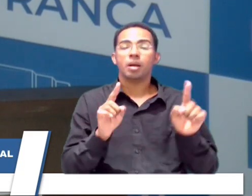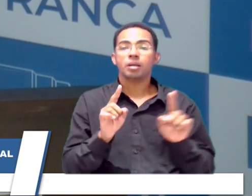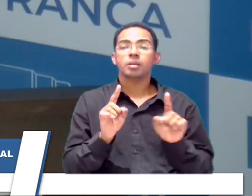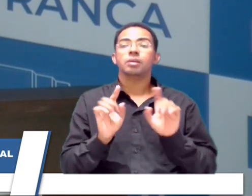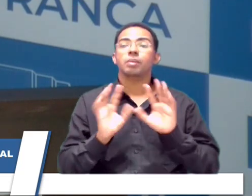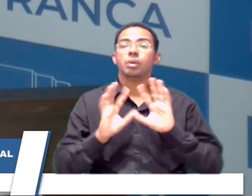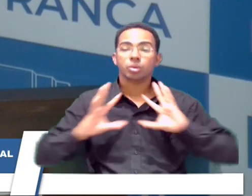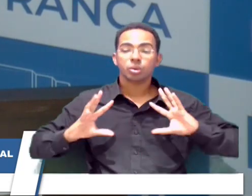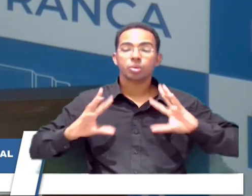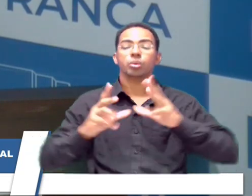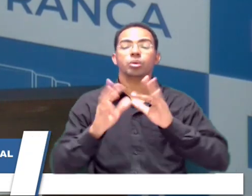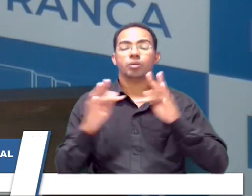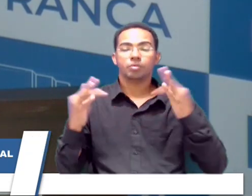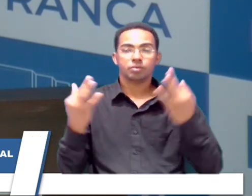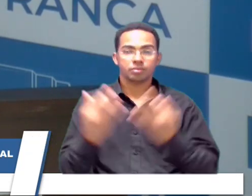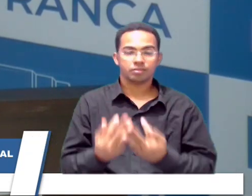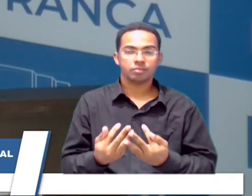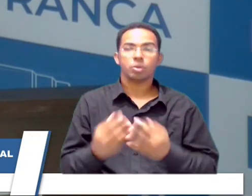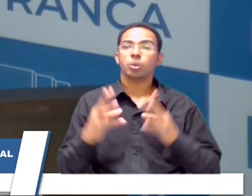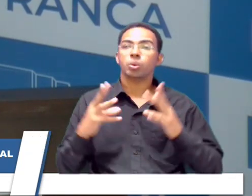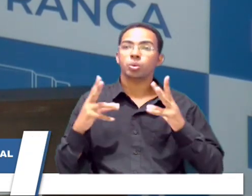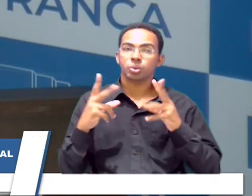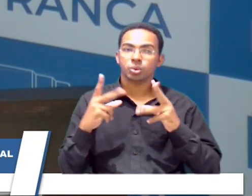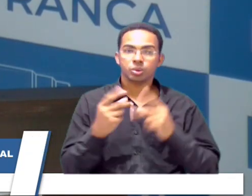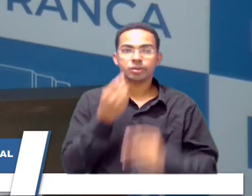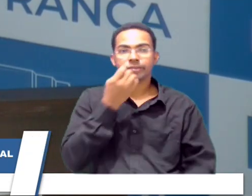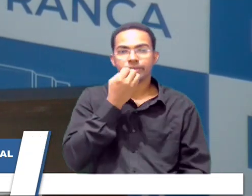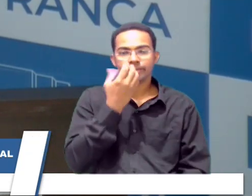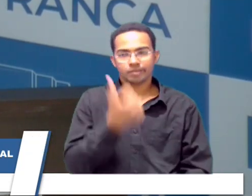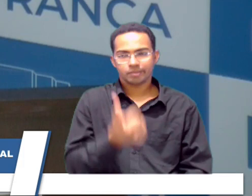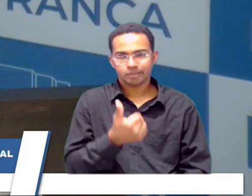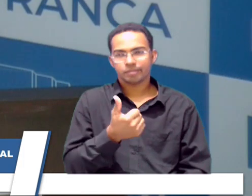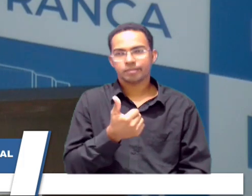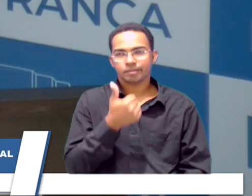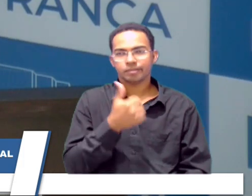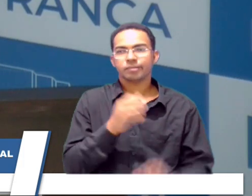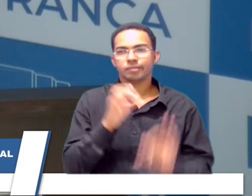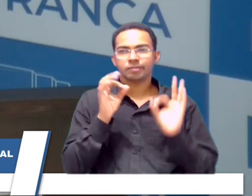família dela. Então, todos ali ficaram bens, muito bens, né?